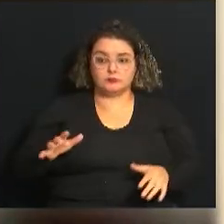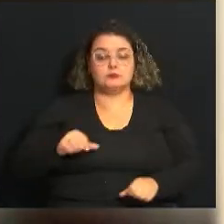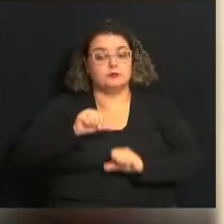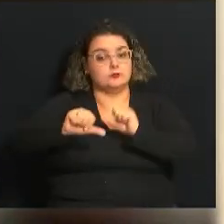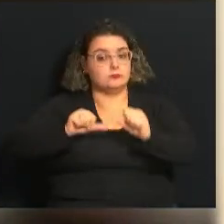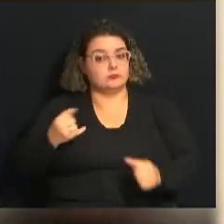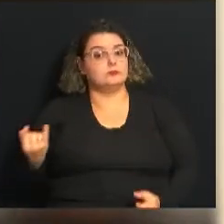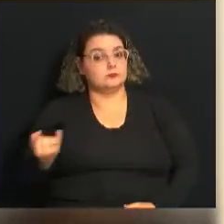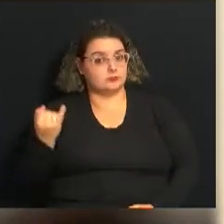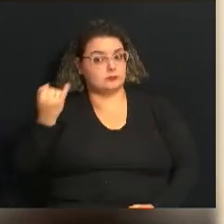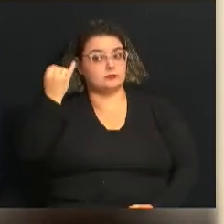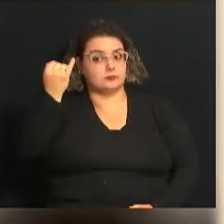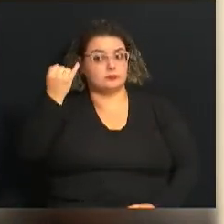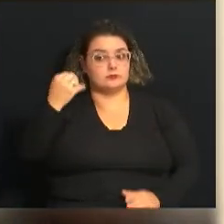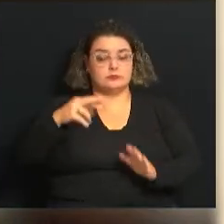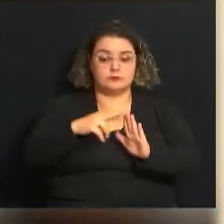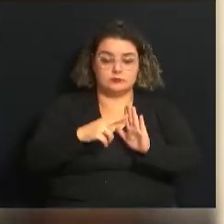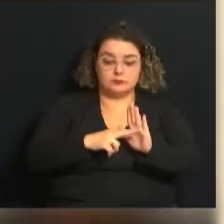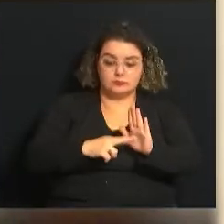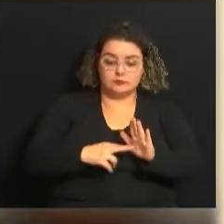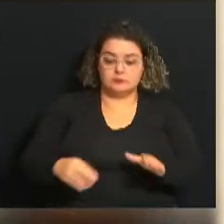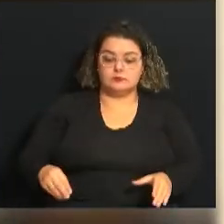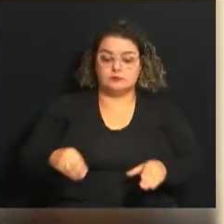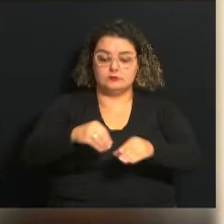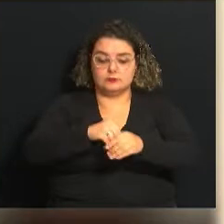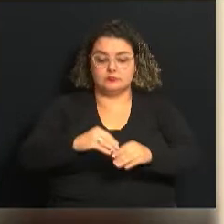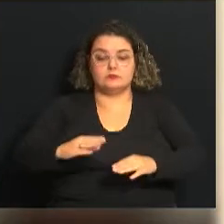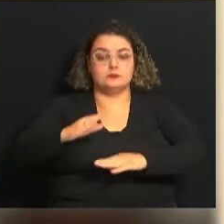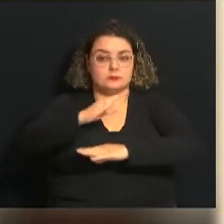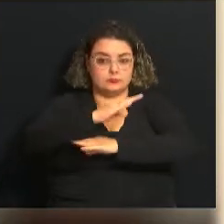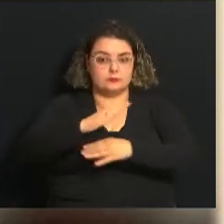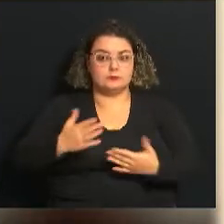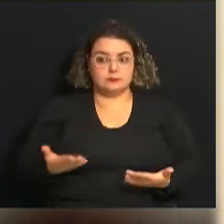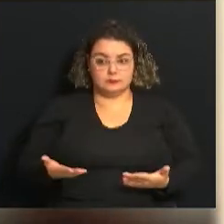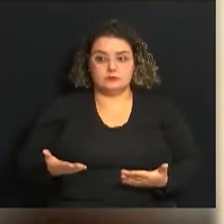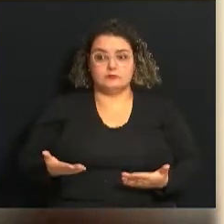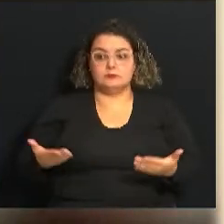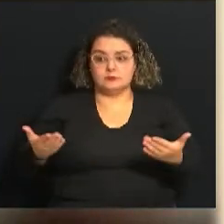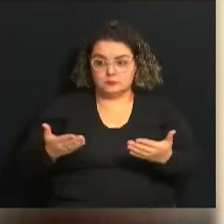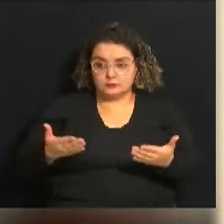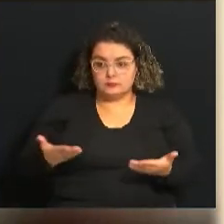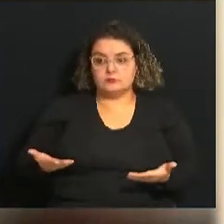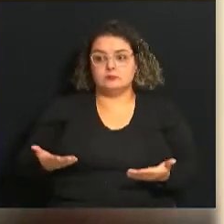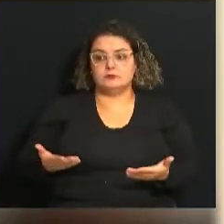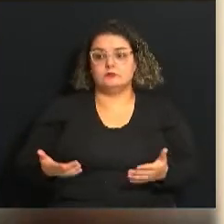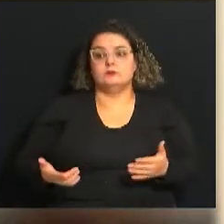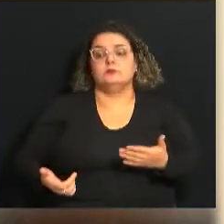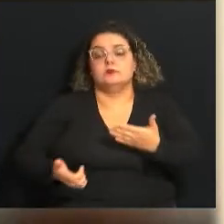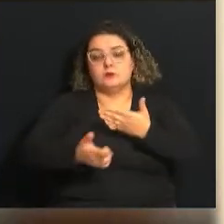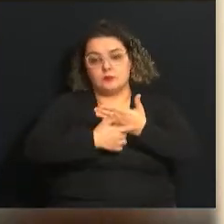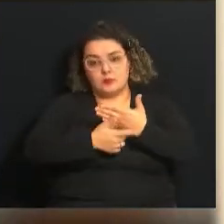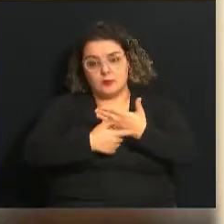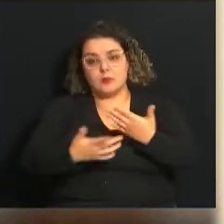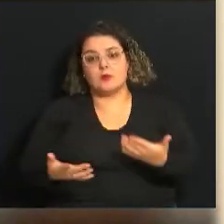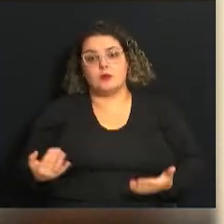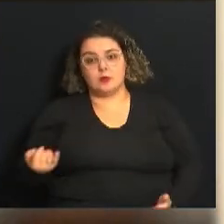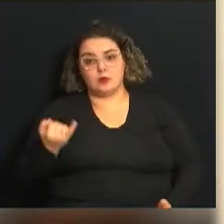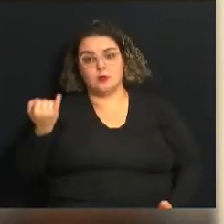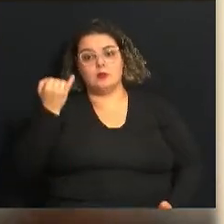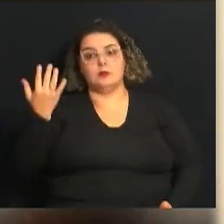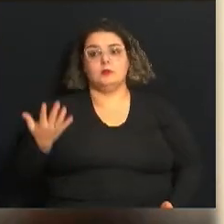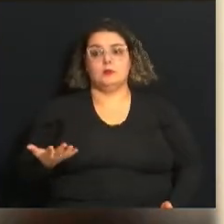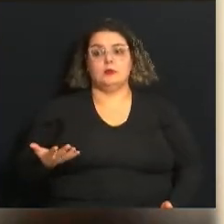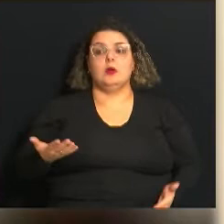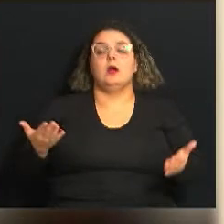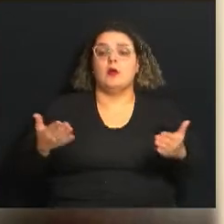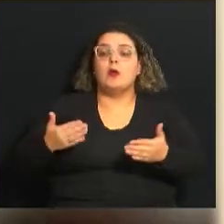importantes no regimento interno da Câmara, que foi hoje aqui contemplada, cumprindo o seu rito, o seu papel fundamental. Agora os